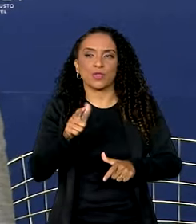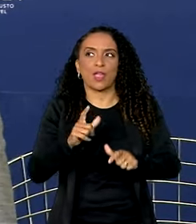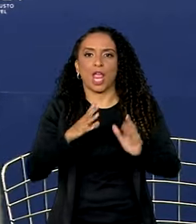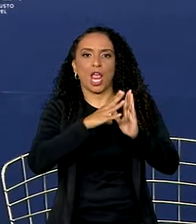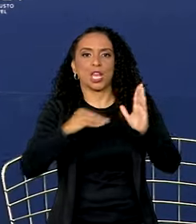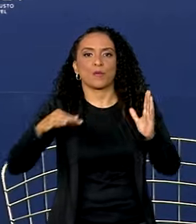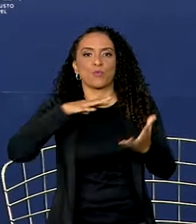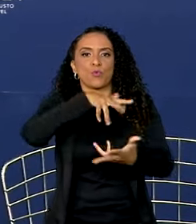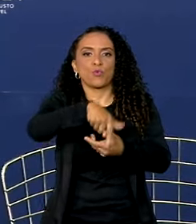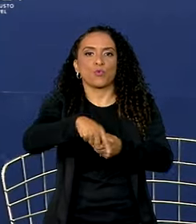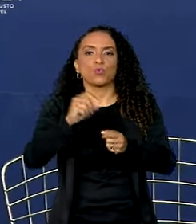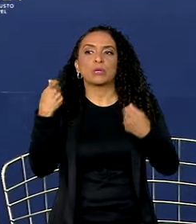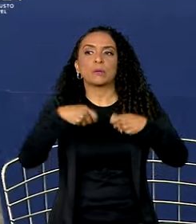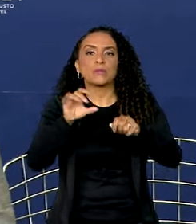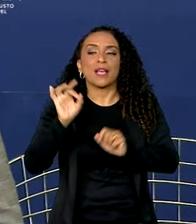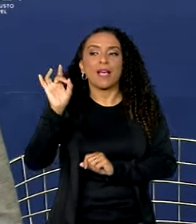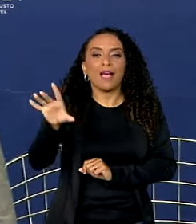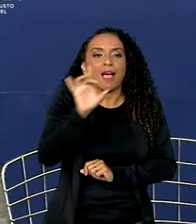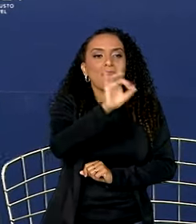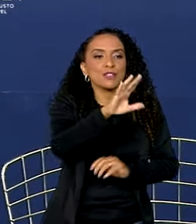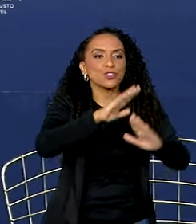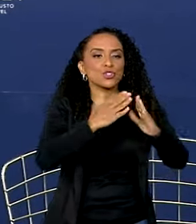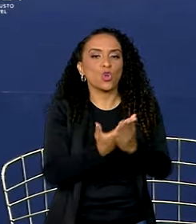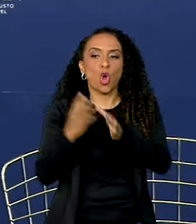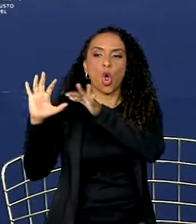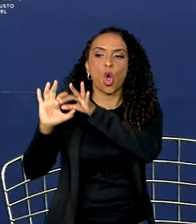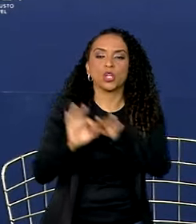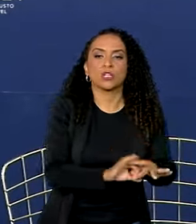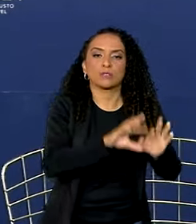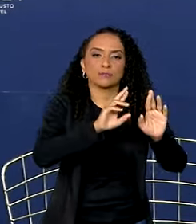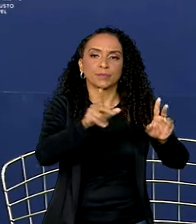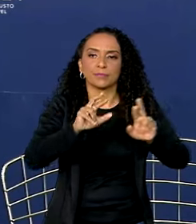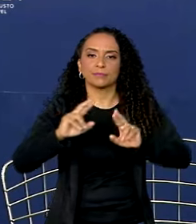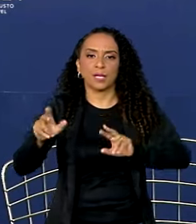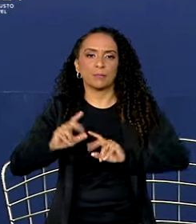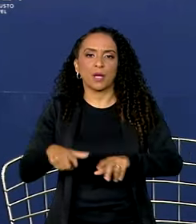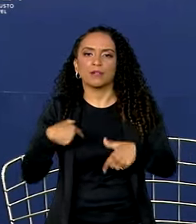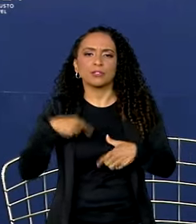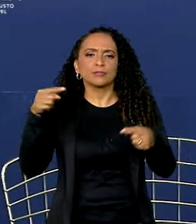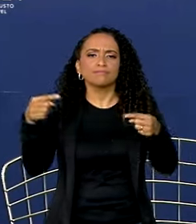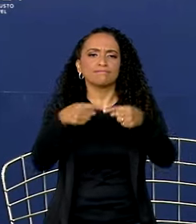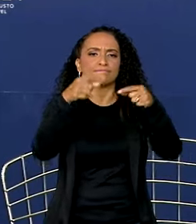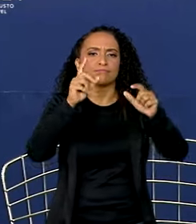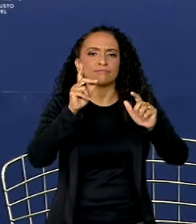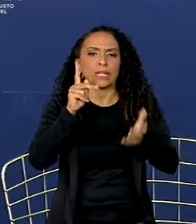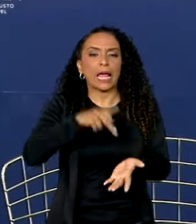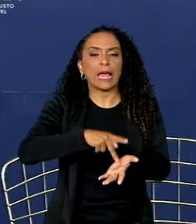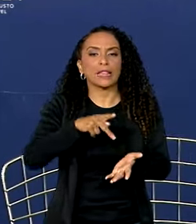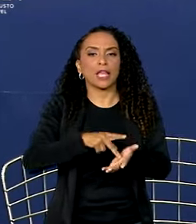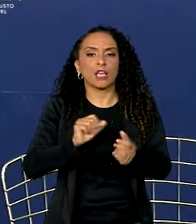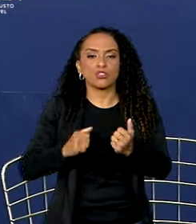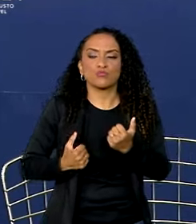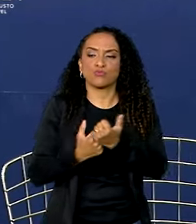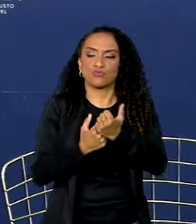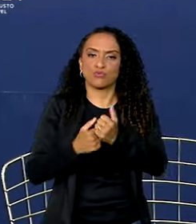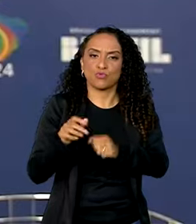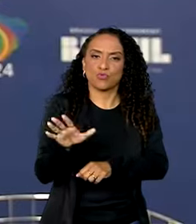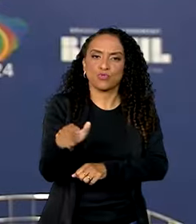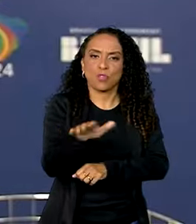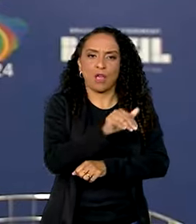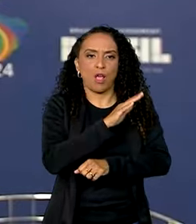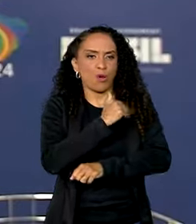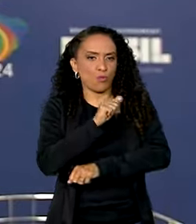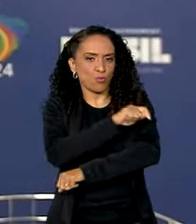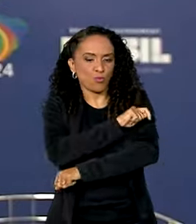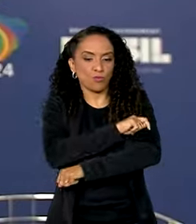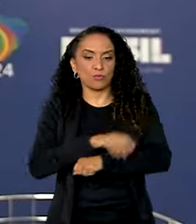exemplo mundial de o que tem que ser. Cada escola, cada contexto vai precisar pensar o que faz sentido na sua realidade, o que engaja os estudantes naquele lugar. Para